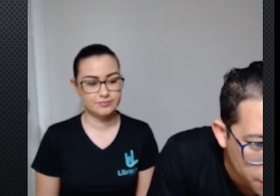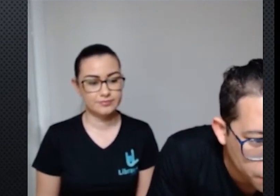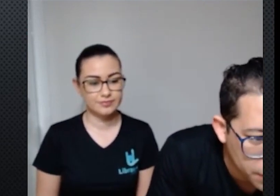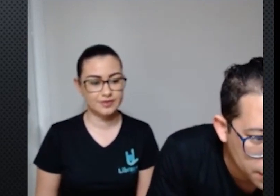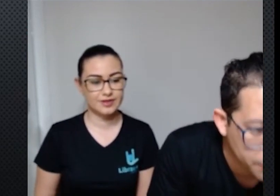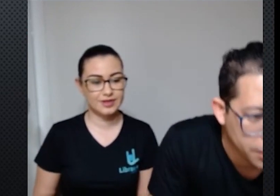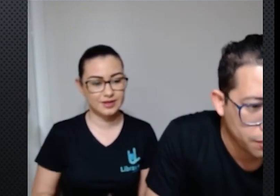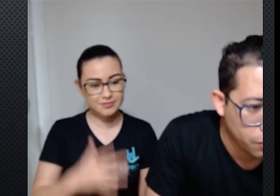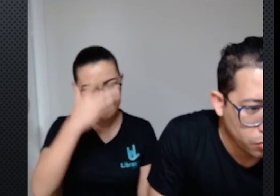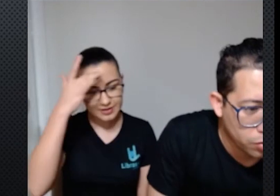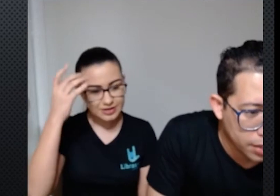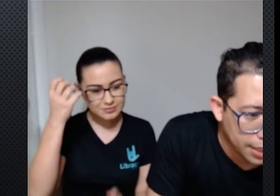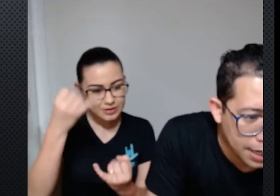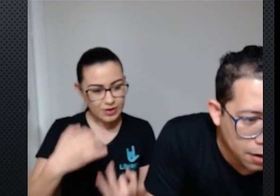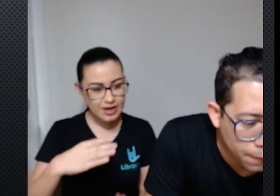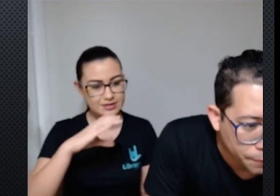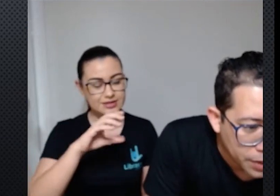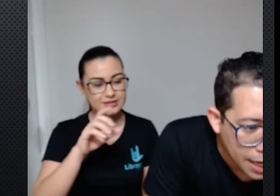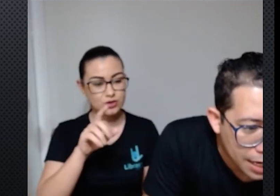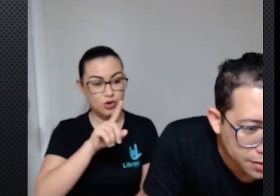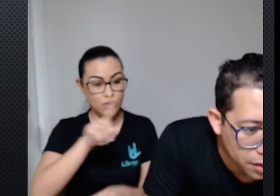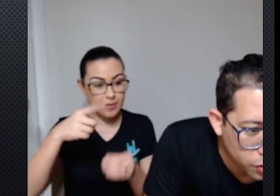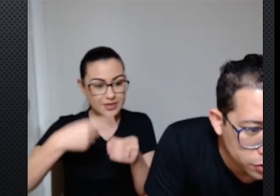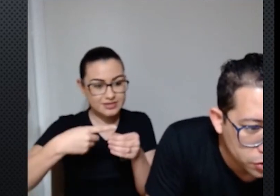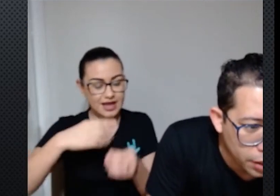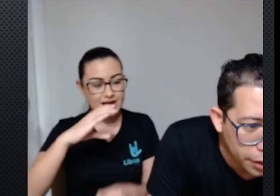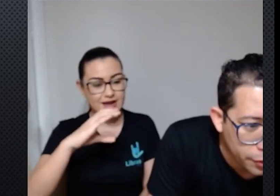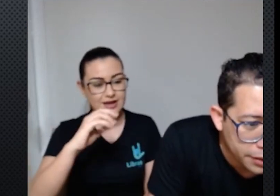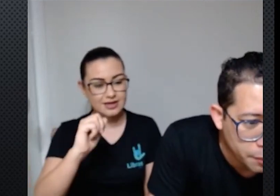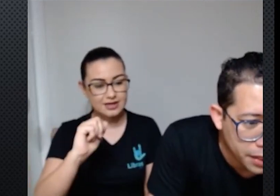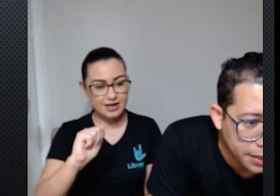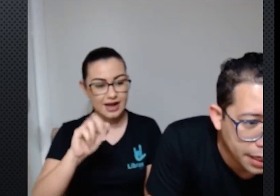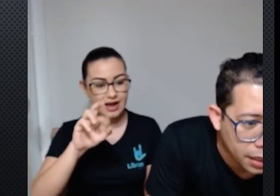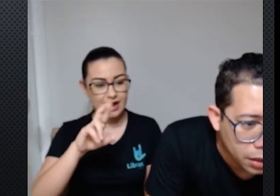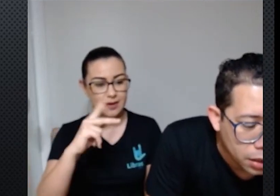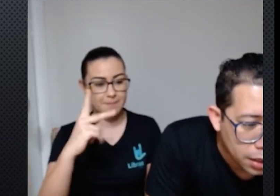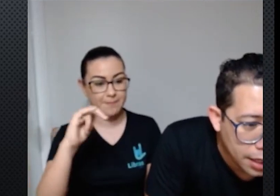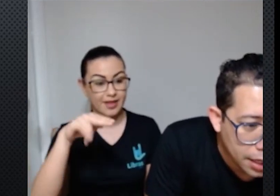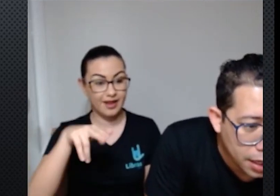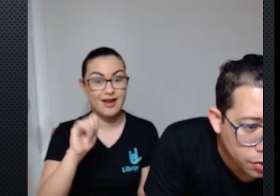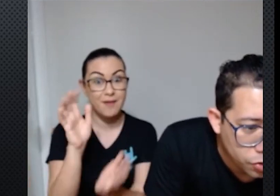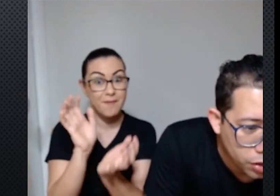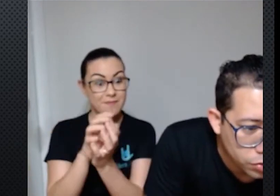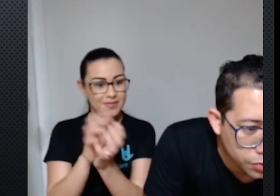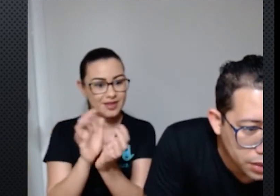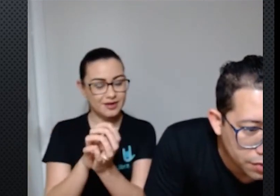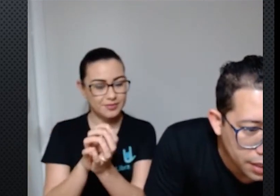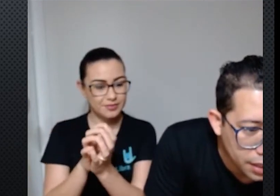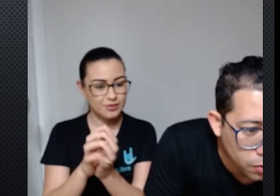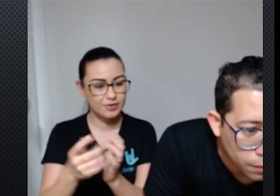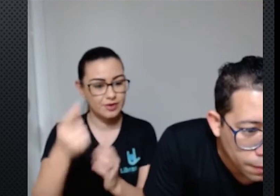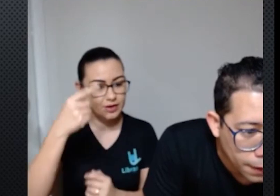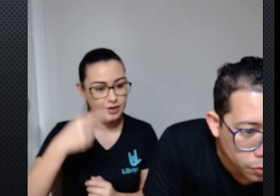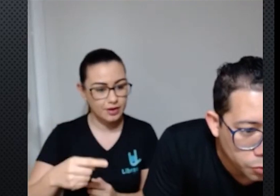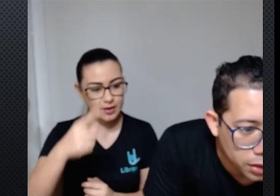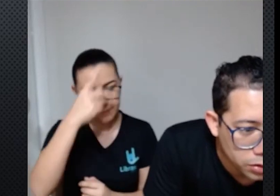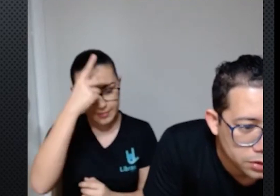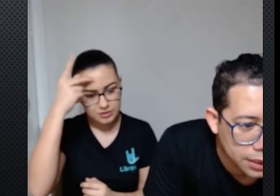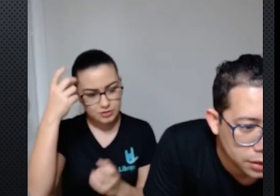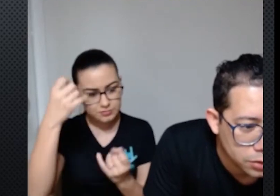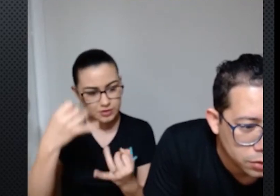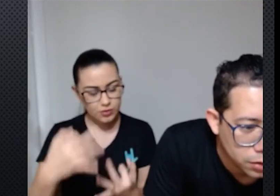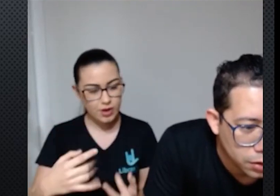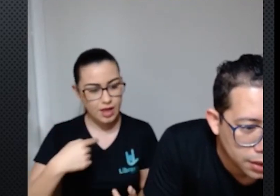é de Carpina, Pernambuco, legal. A Alessandra falou assim, olha, eu interpretei no Jesus Vida Verão, no